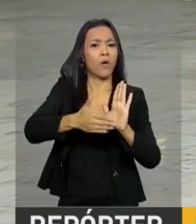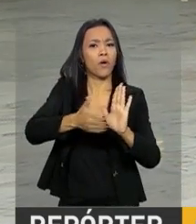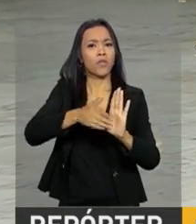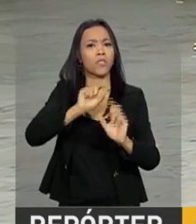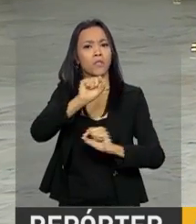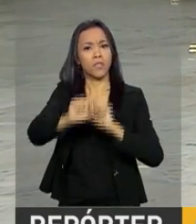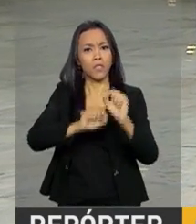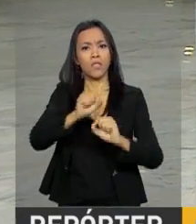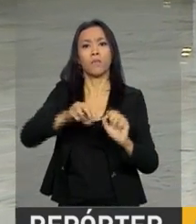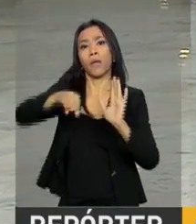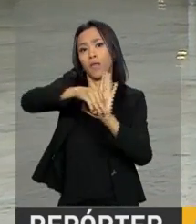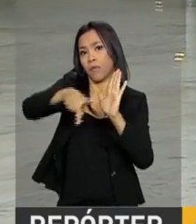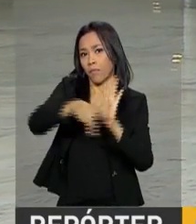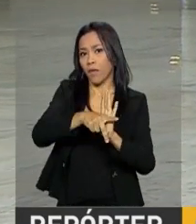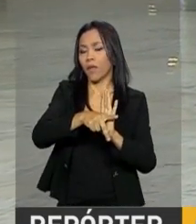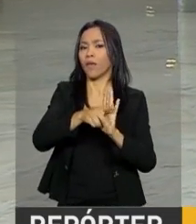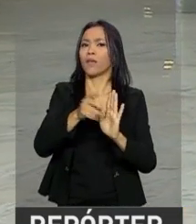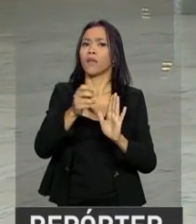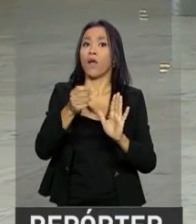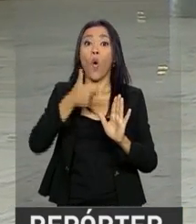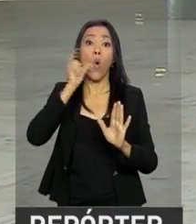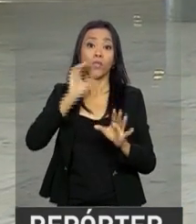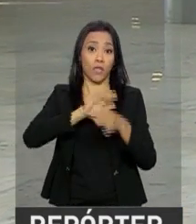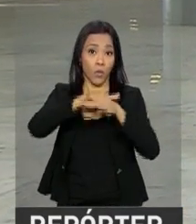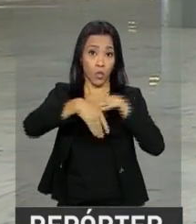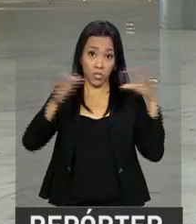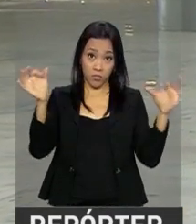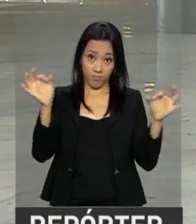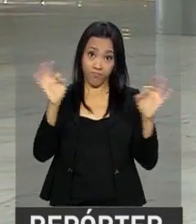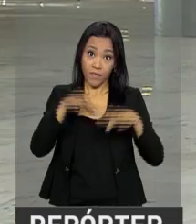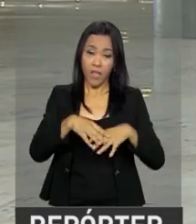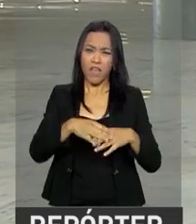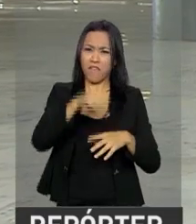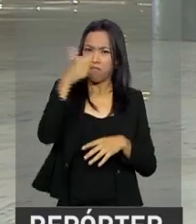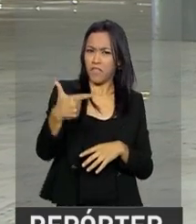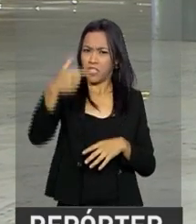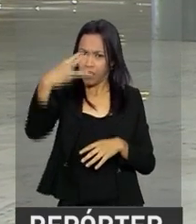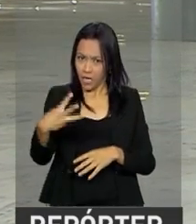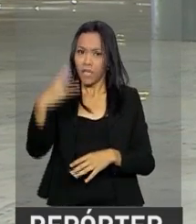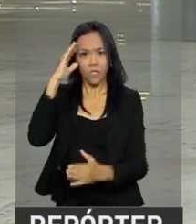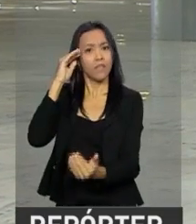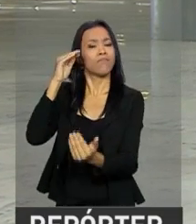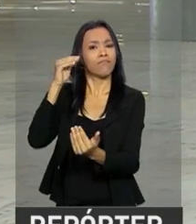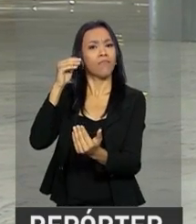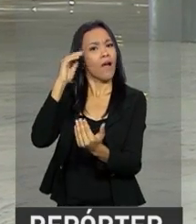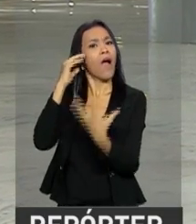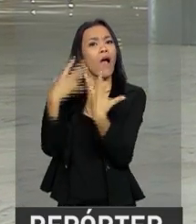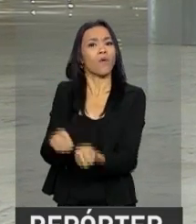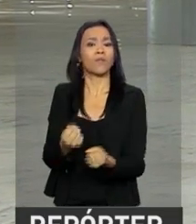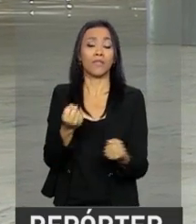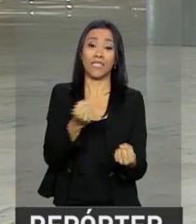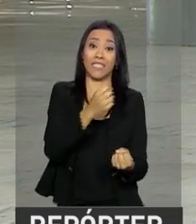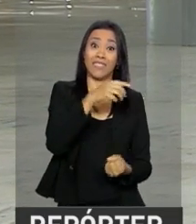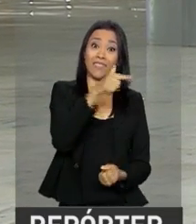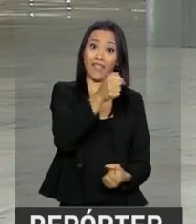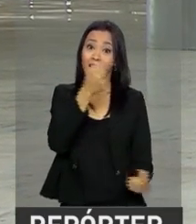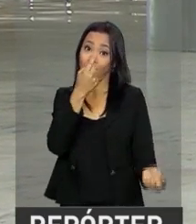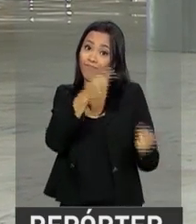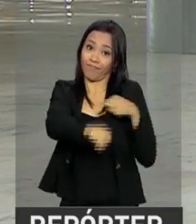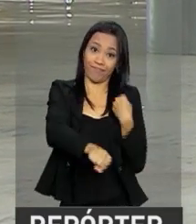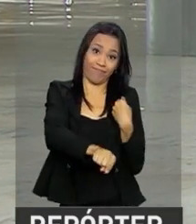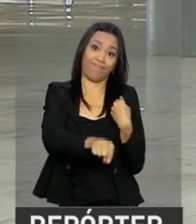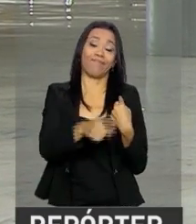ela terminou na noite de ontem com o placar de 23 votos a favor e sete votos contrários essa